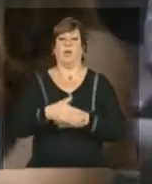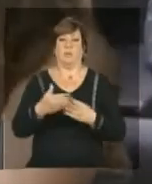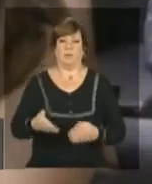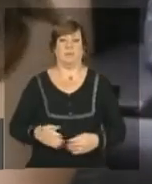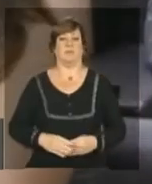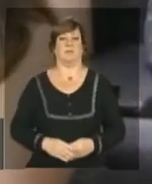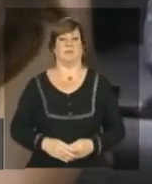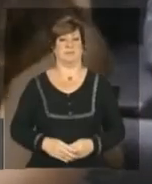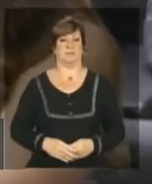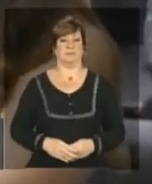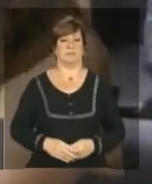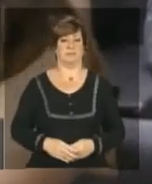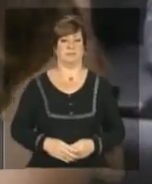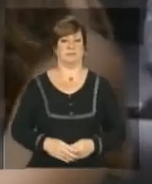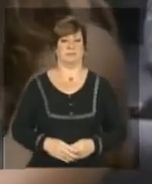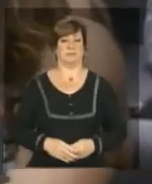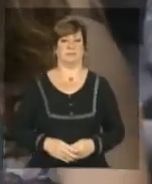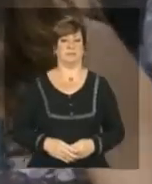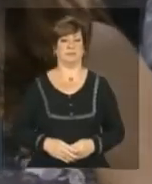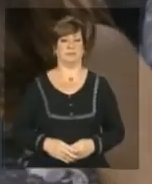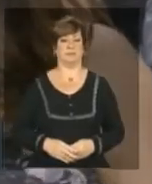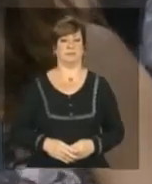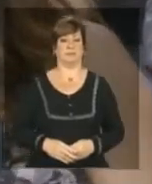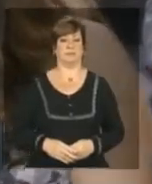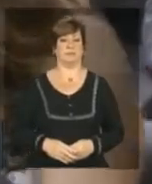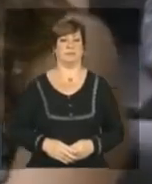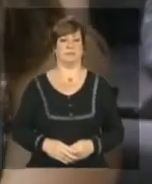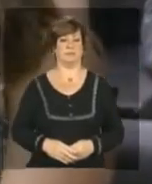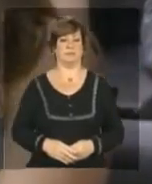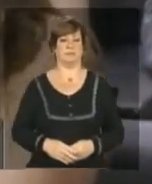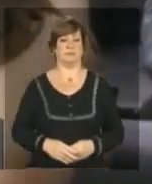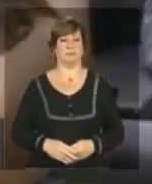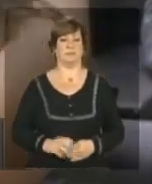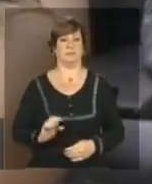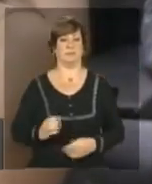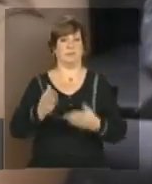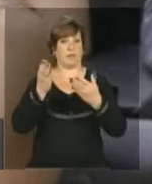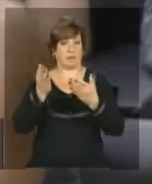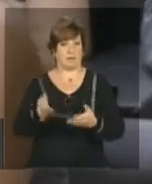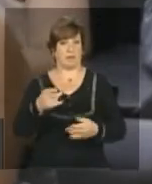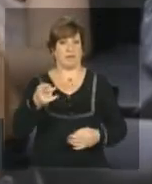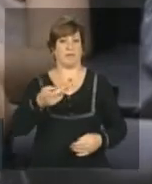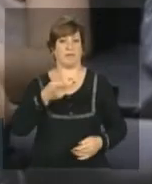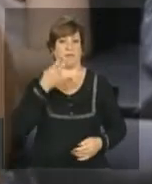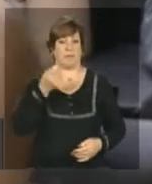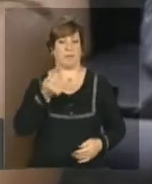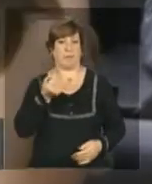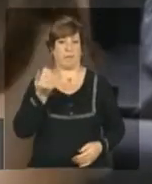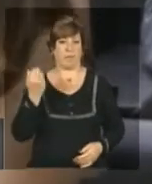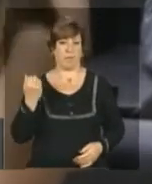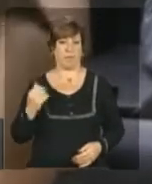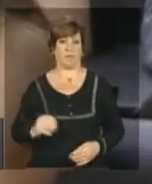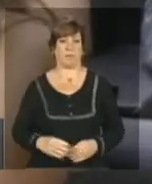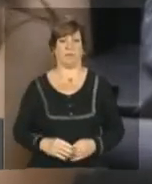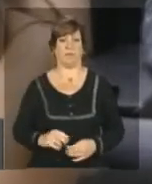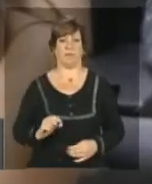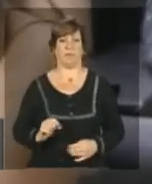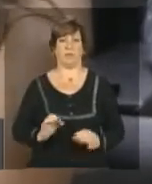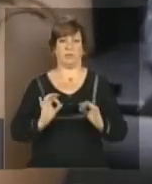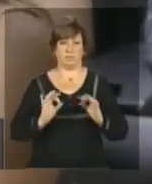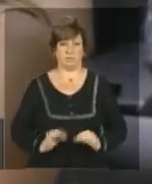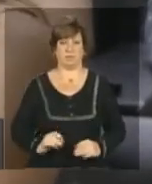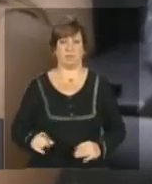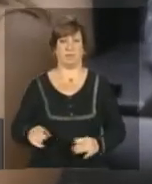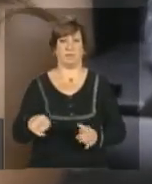Graça. Oi, Sabrina. Tudo bem? Tudo bem. A senhora disse ainda há pouco que, confirmando